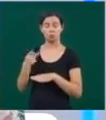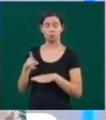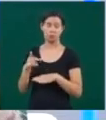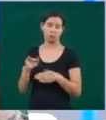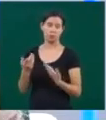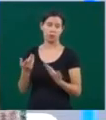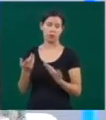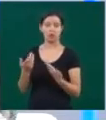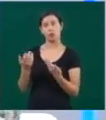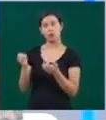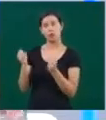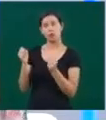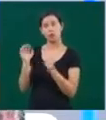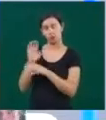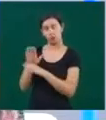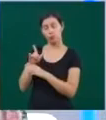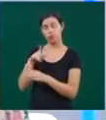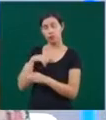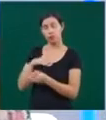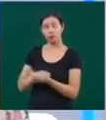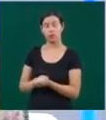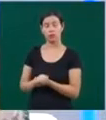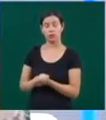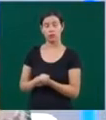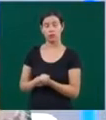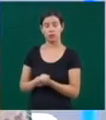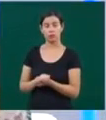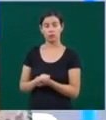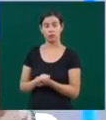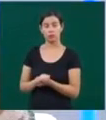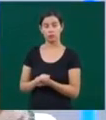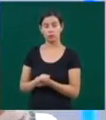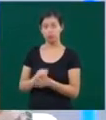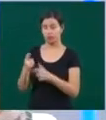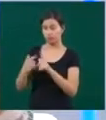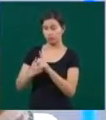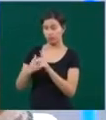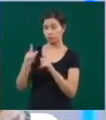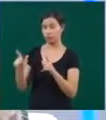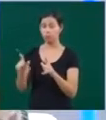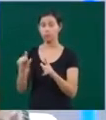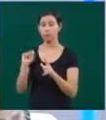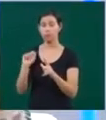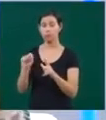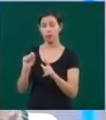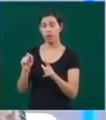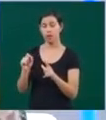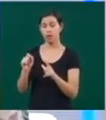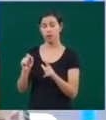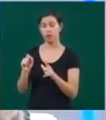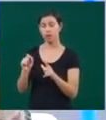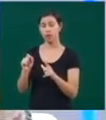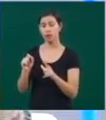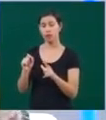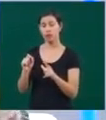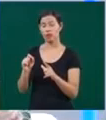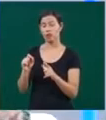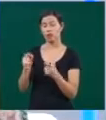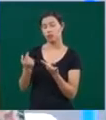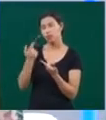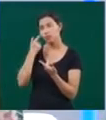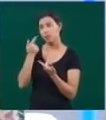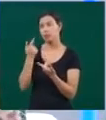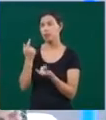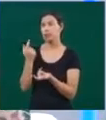independência ele faz tudo por si só não só tudo óbvio muitas parcerias mas acaba que essa independência dele e das parcerias que são